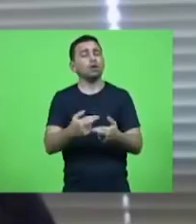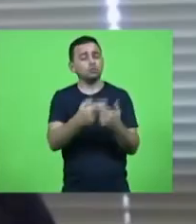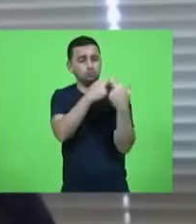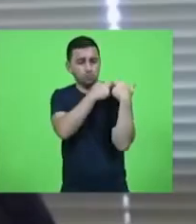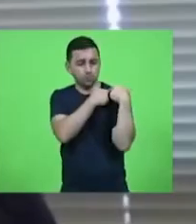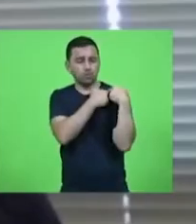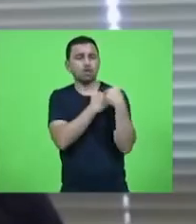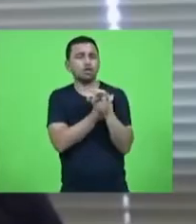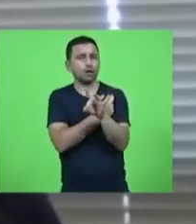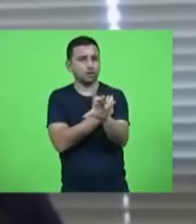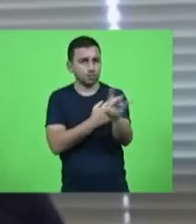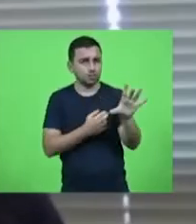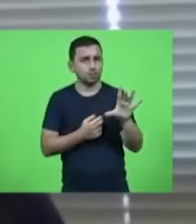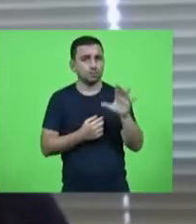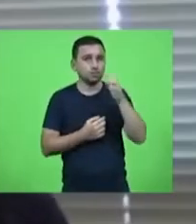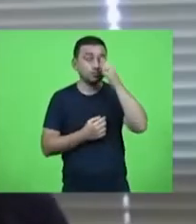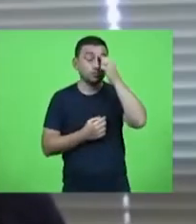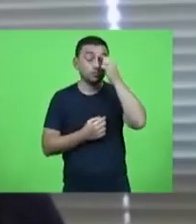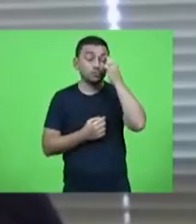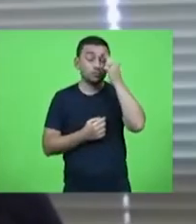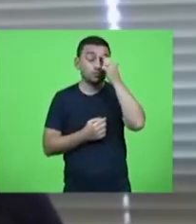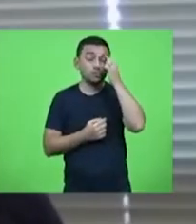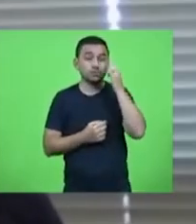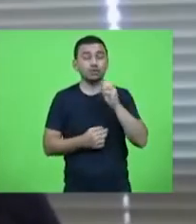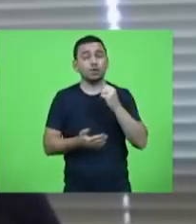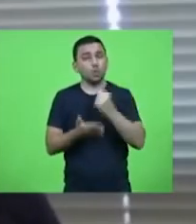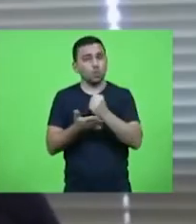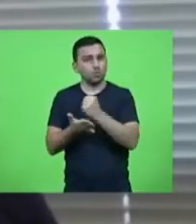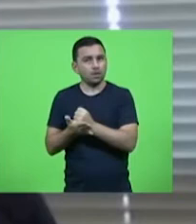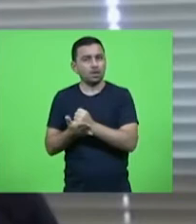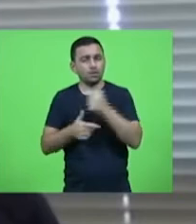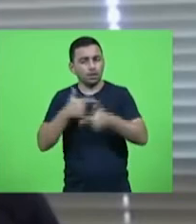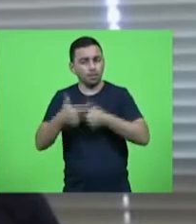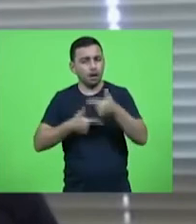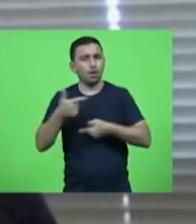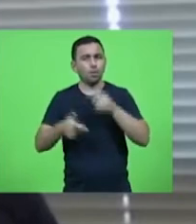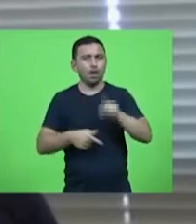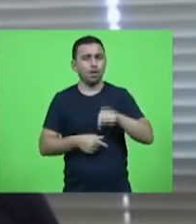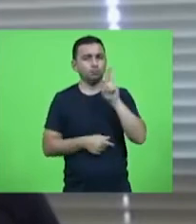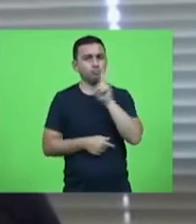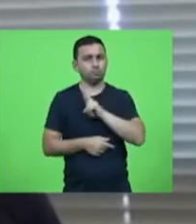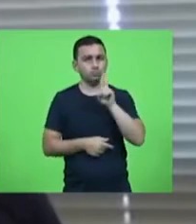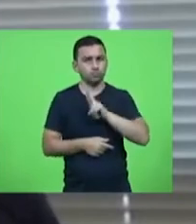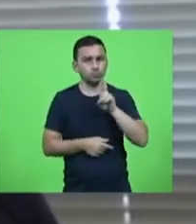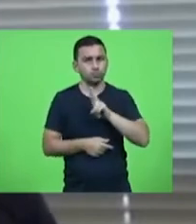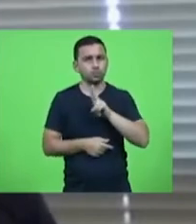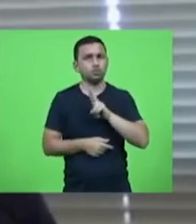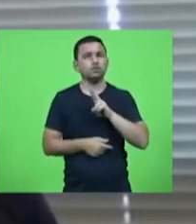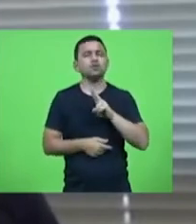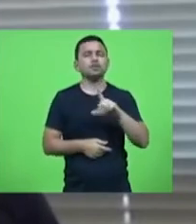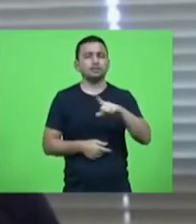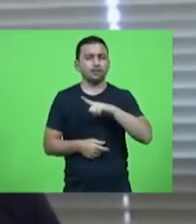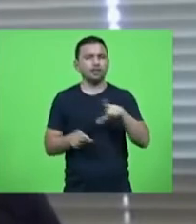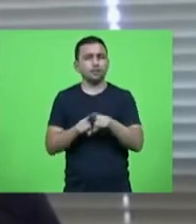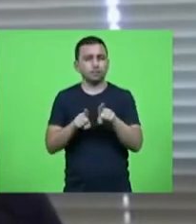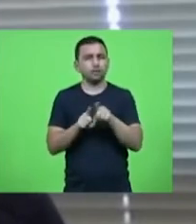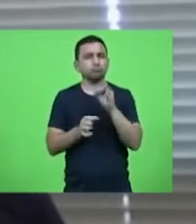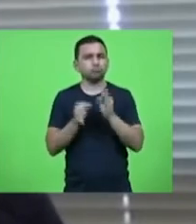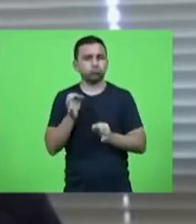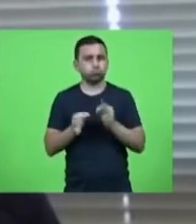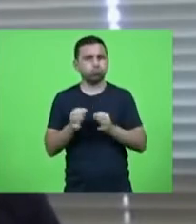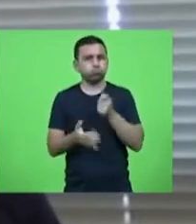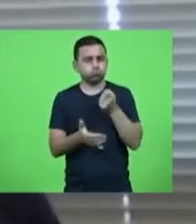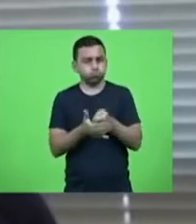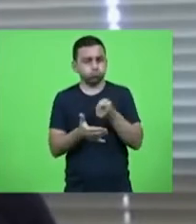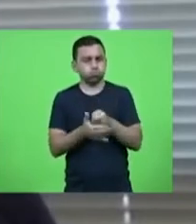vai agir de um contrato de serviço emergencial nós temos mecanismos jurídicos para